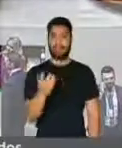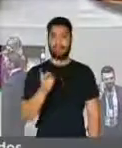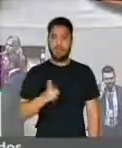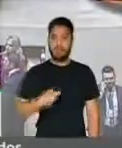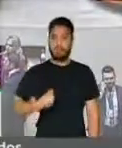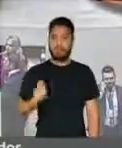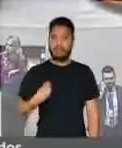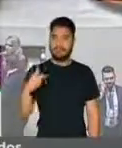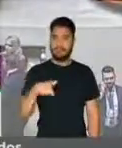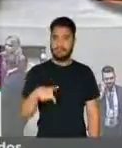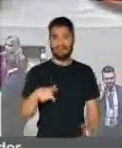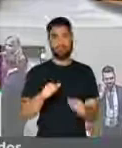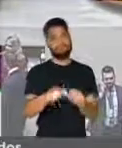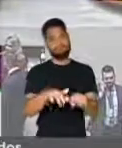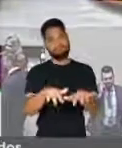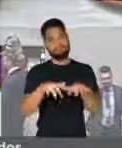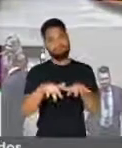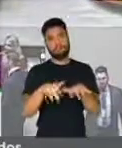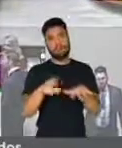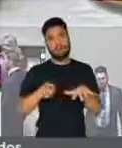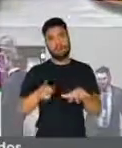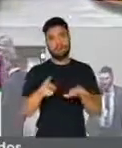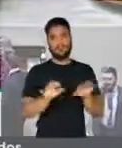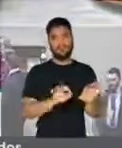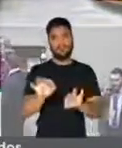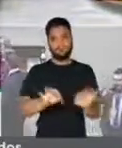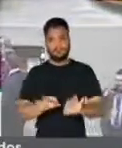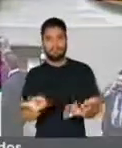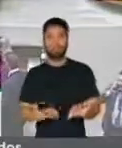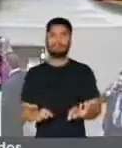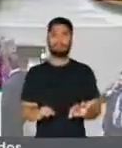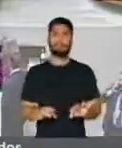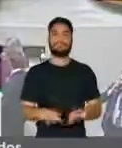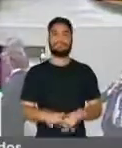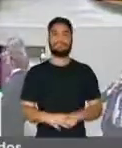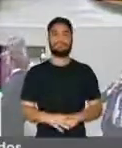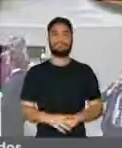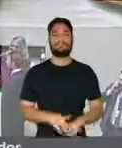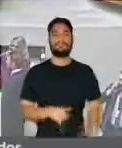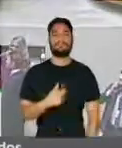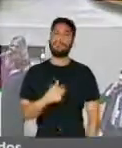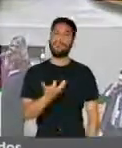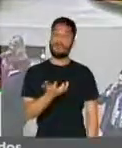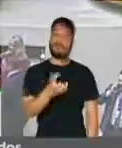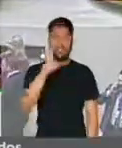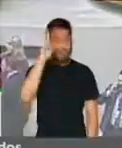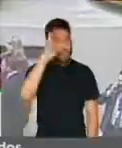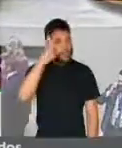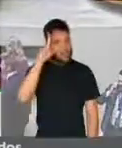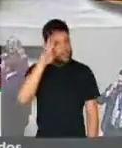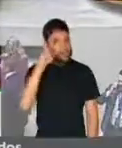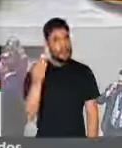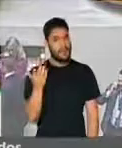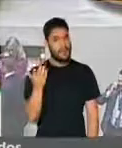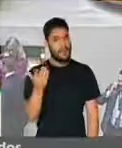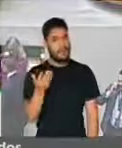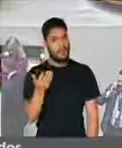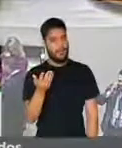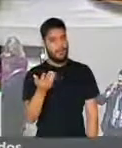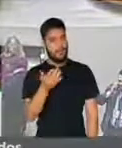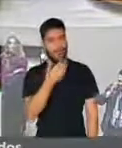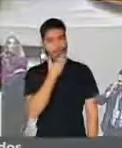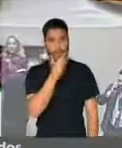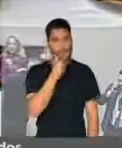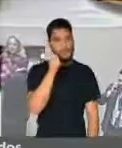para manter esta casa em funcionamento. Eu queria lembrar aos brasileiros e